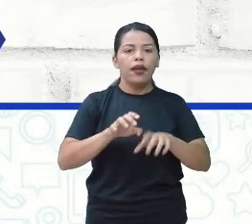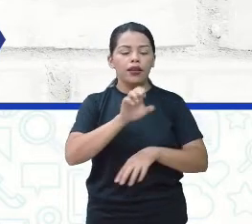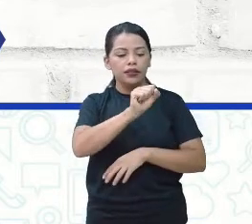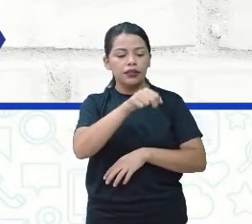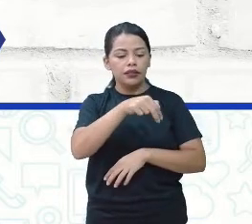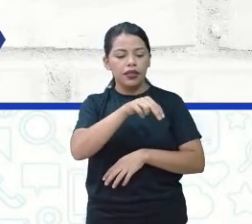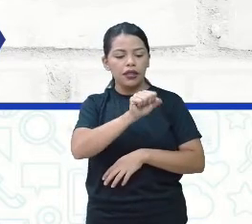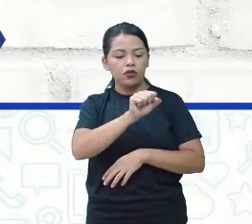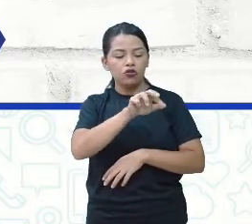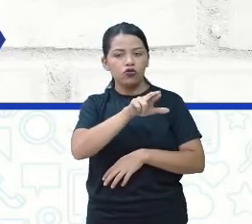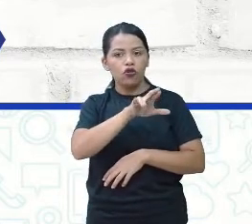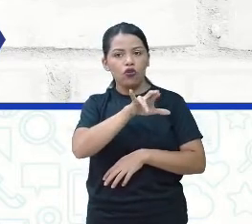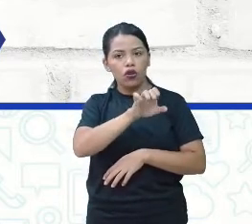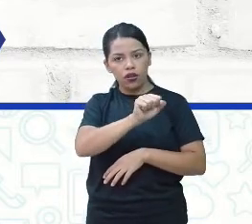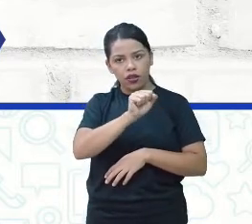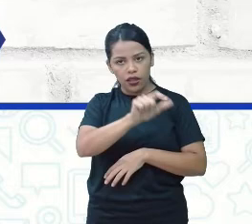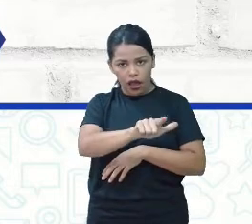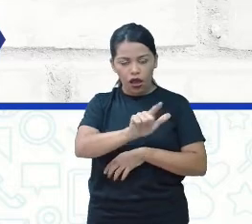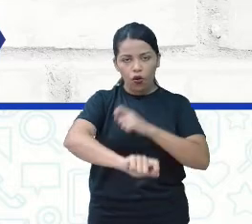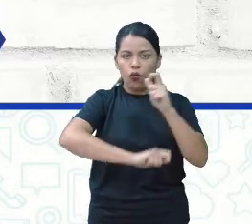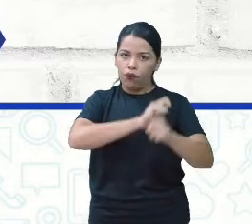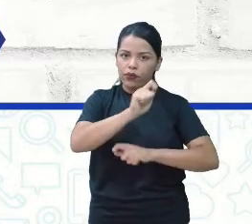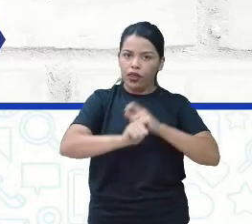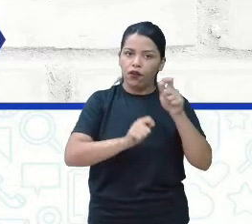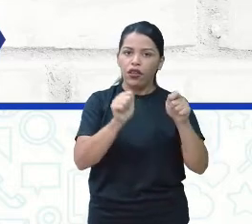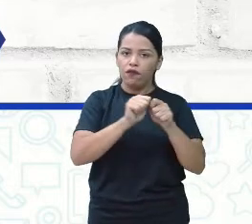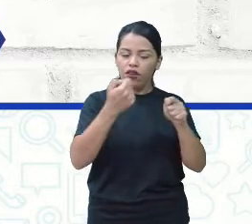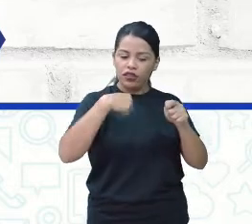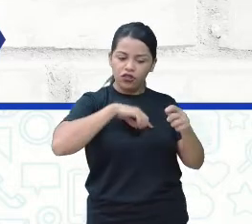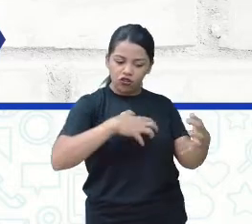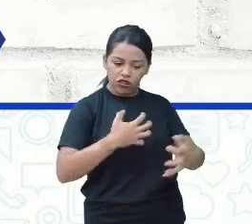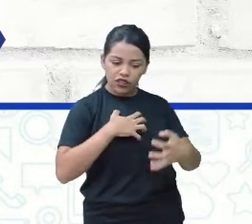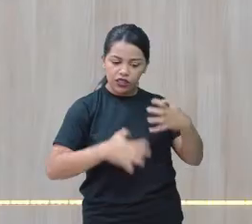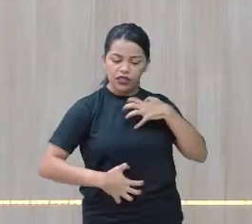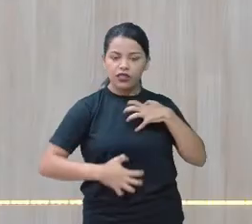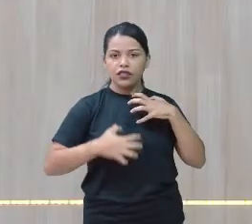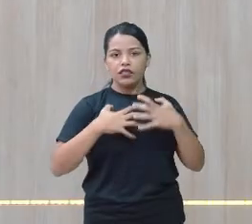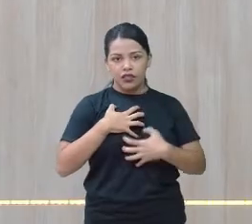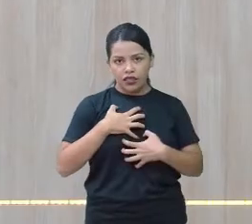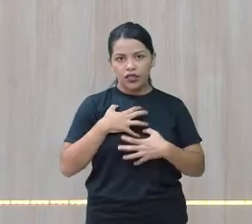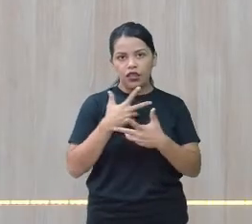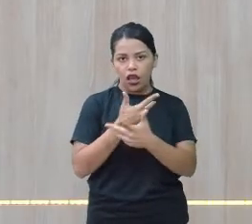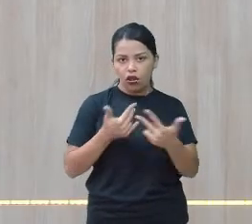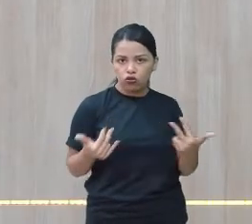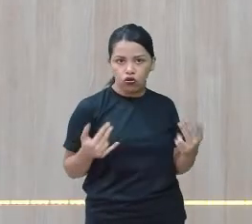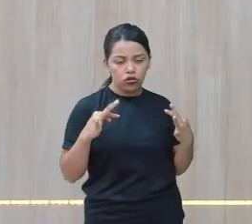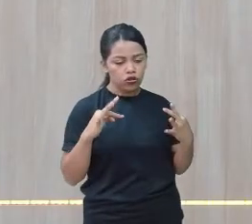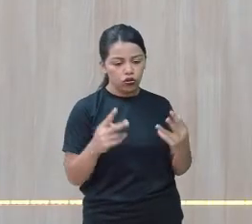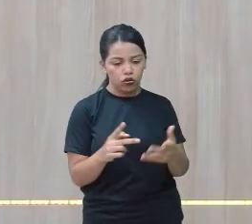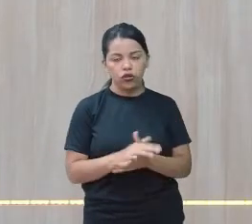esse somático, o sistema nervoso periférico somático, ele é voluntário. Então, nesse